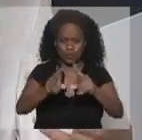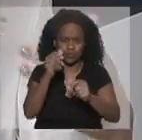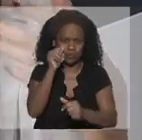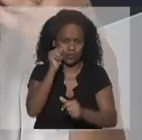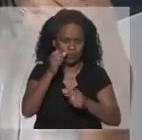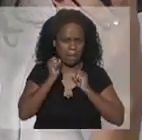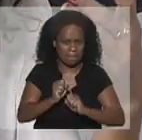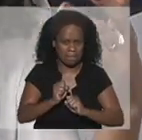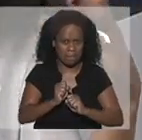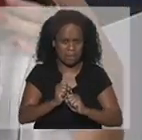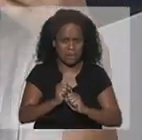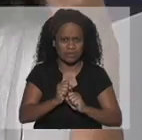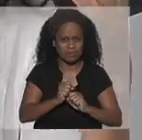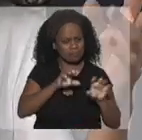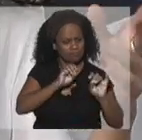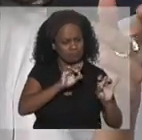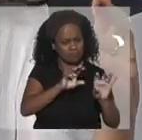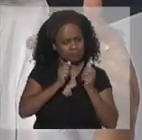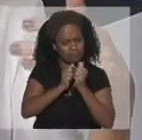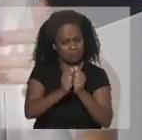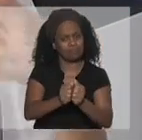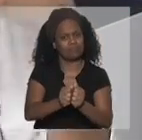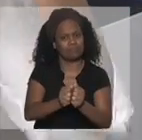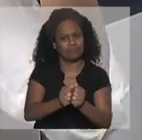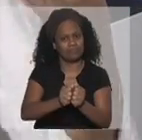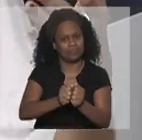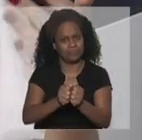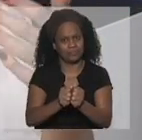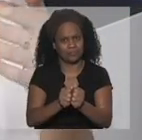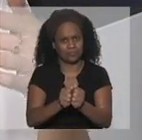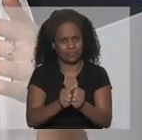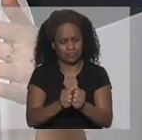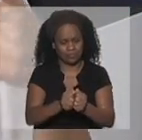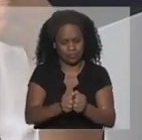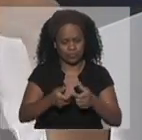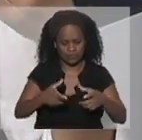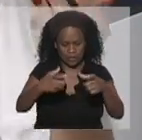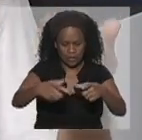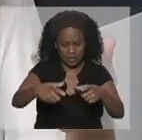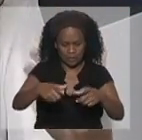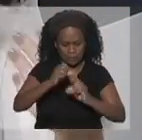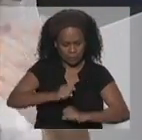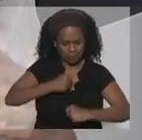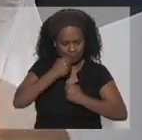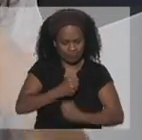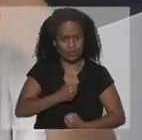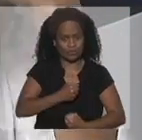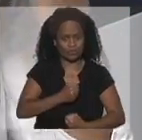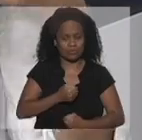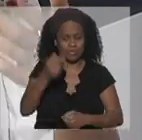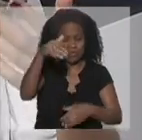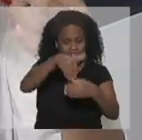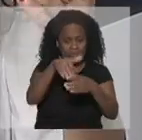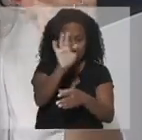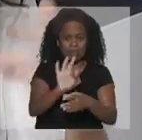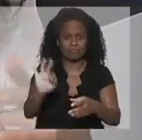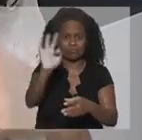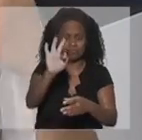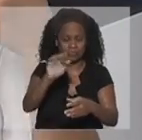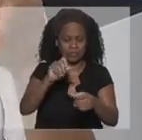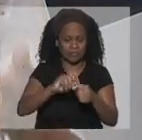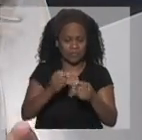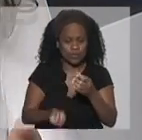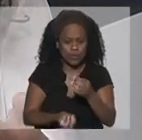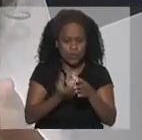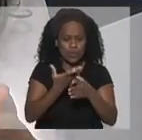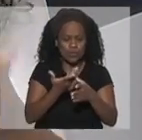todas as mulheres possam ascender socialmente, tá num espaço de poder, tá numa universidade,